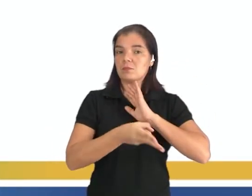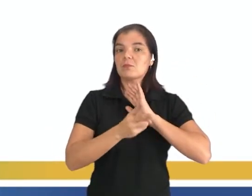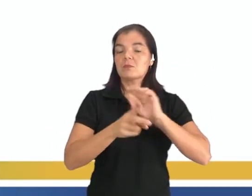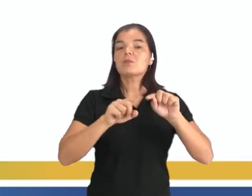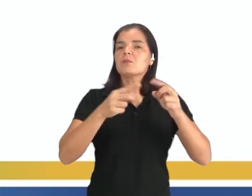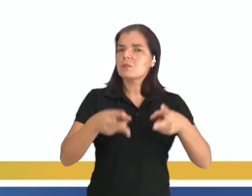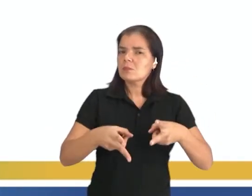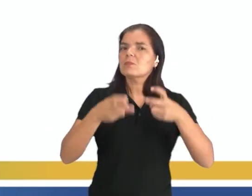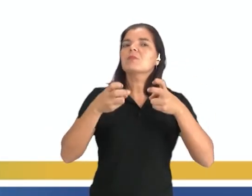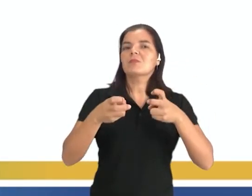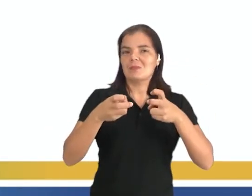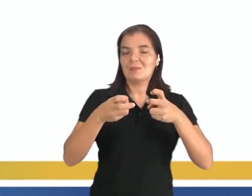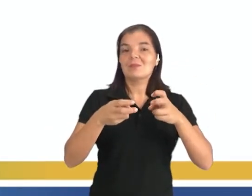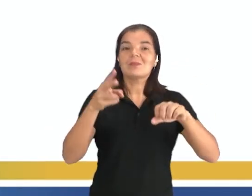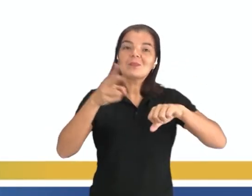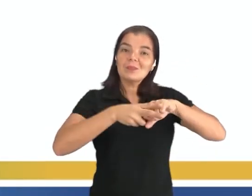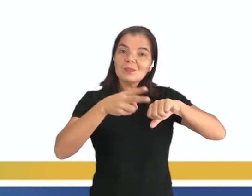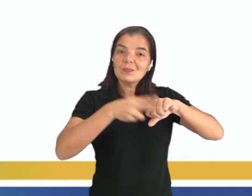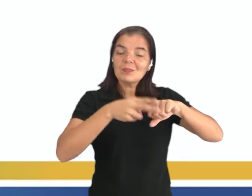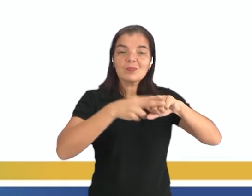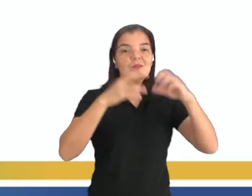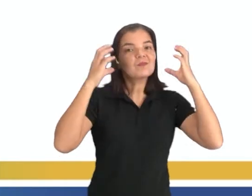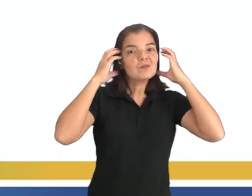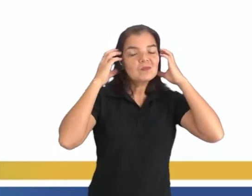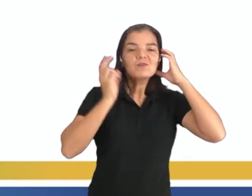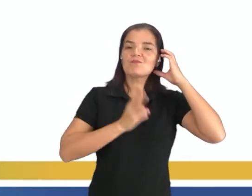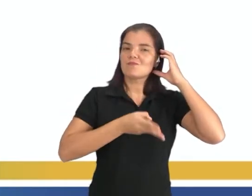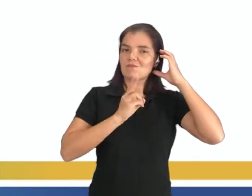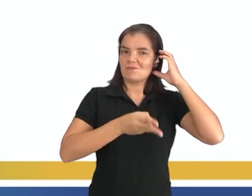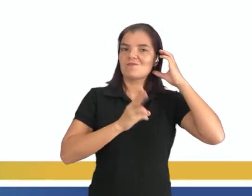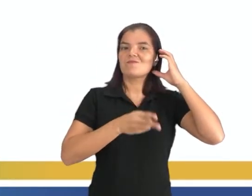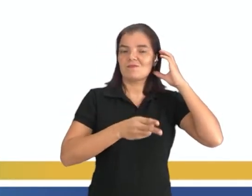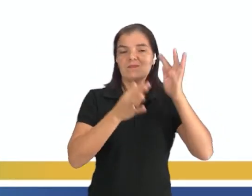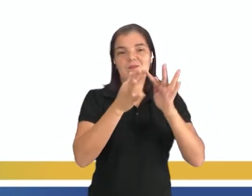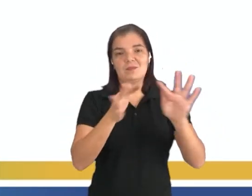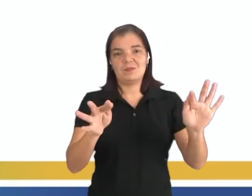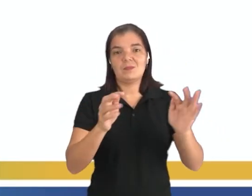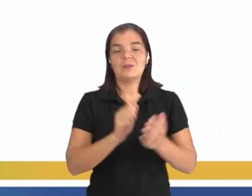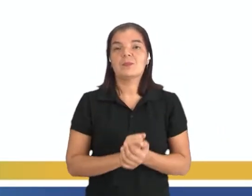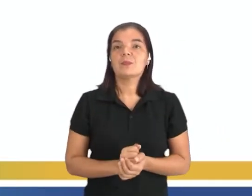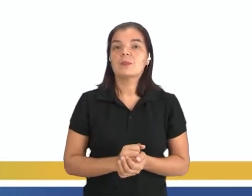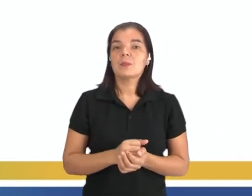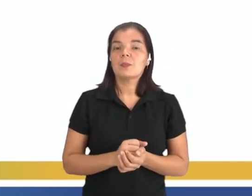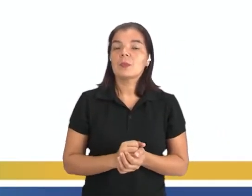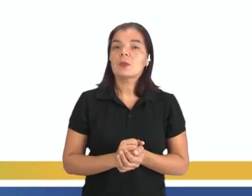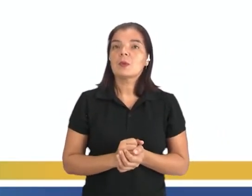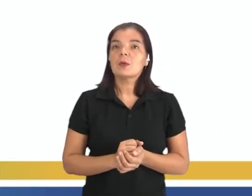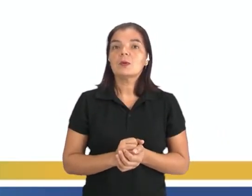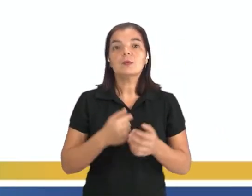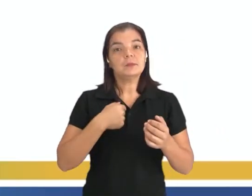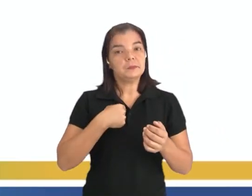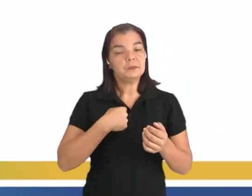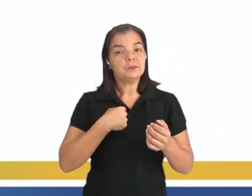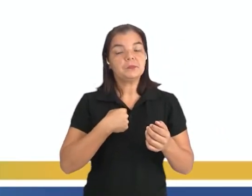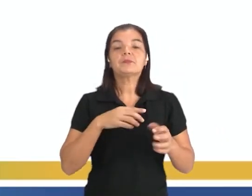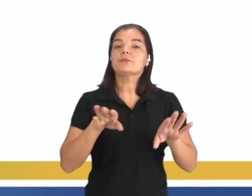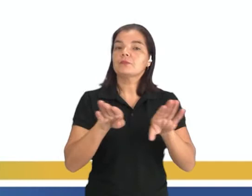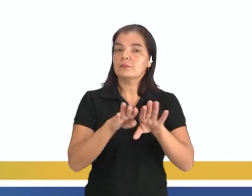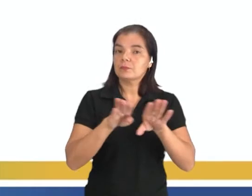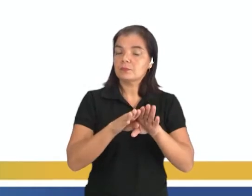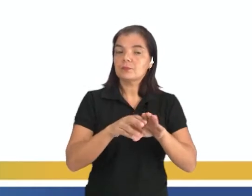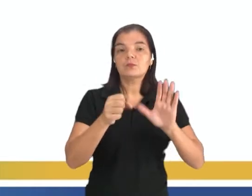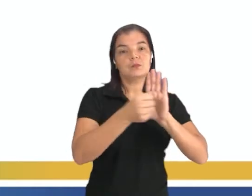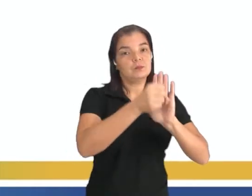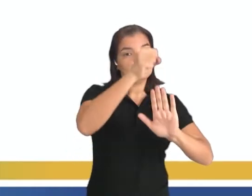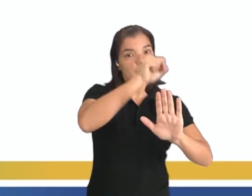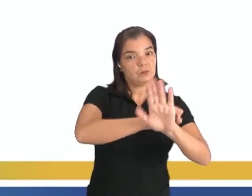e a gente percebe que aquele verbo, o verbo ouço, ele sustenta aquela oração, né, aquele enunciado. Eu ouço música,